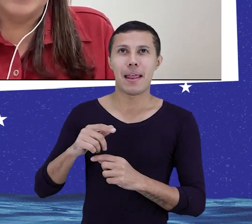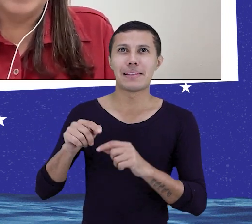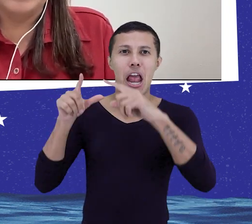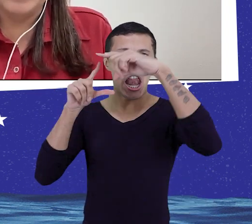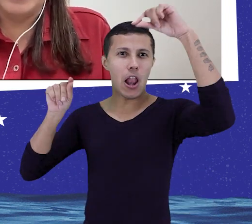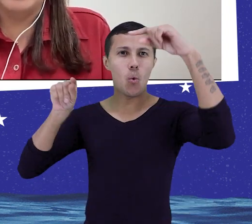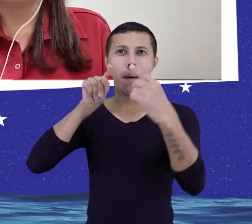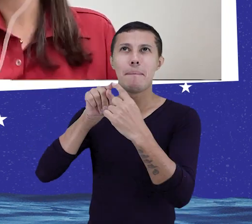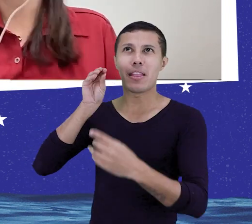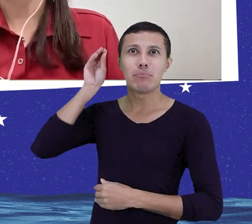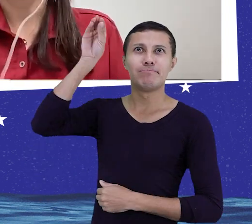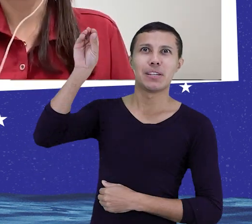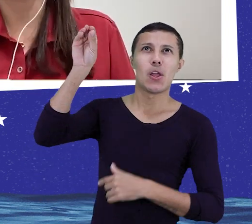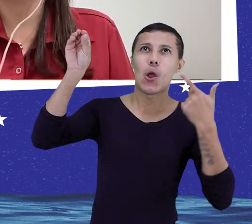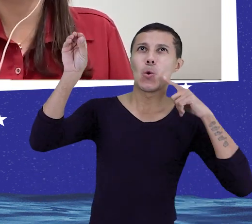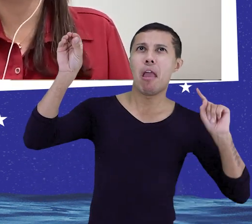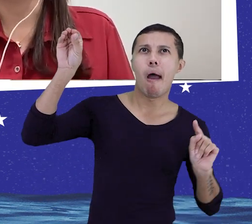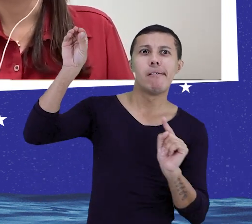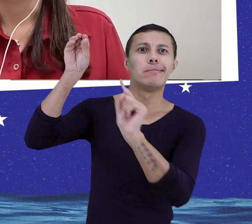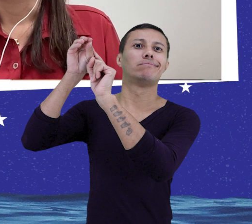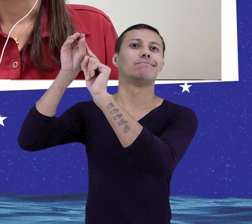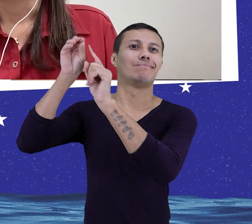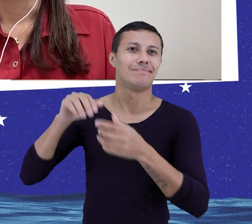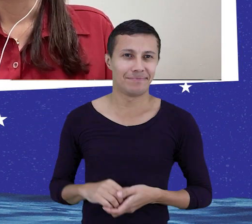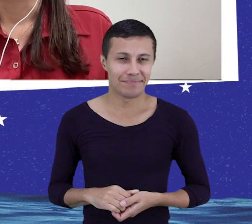né? Então, tem muito isso, né?